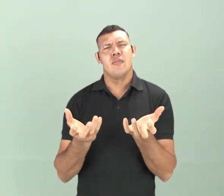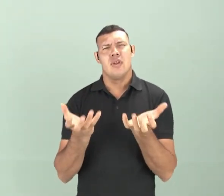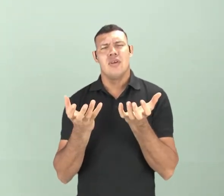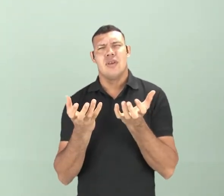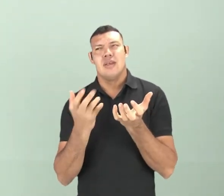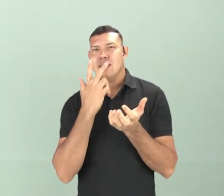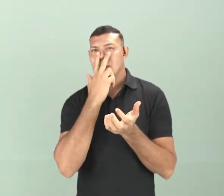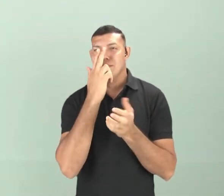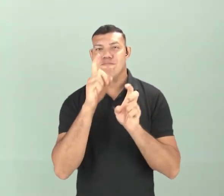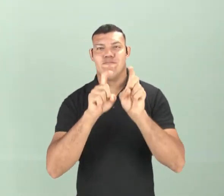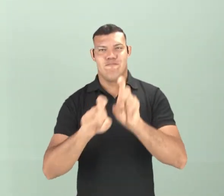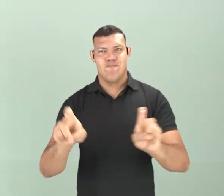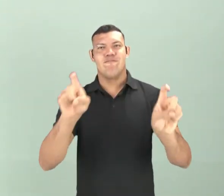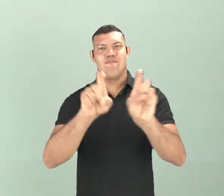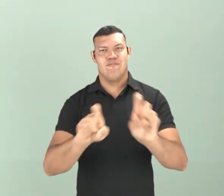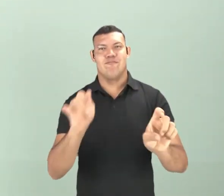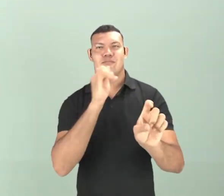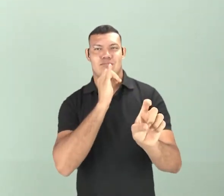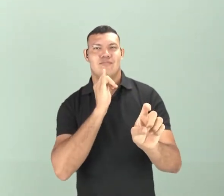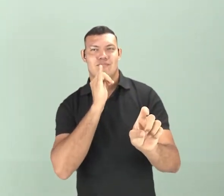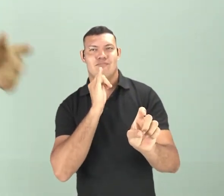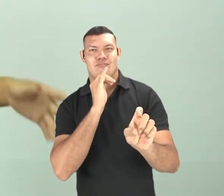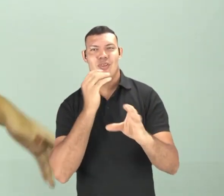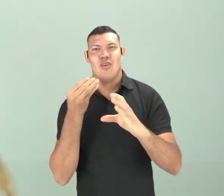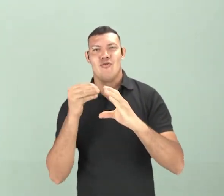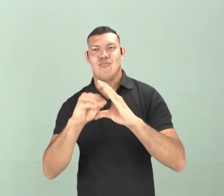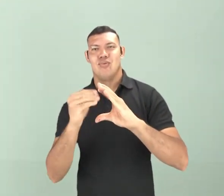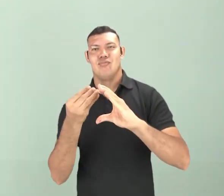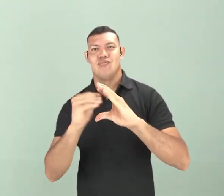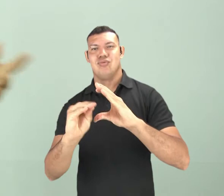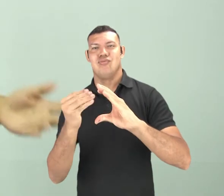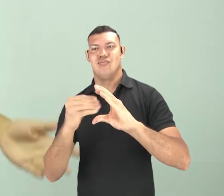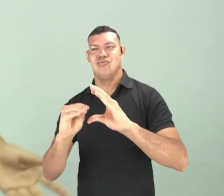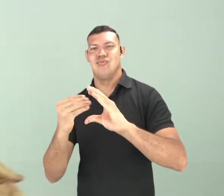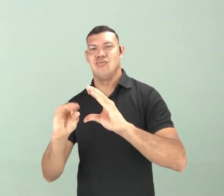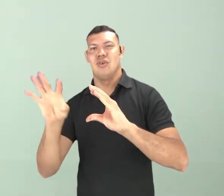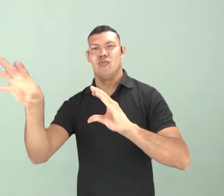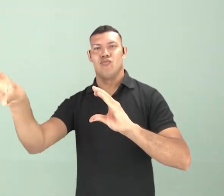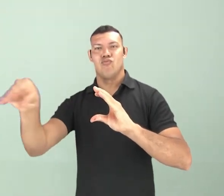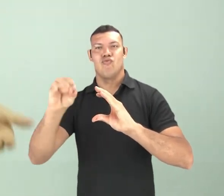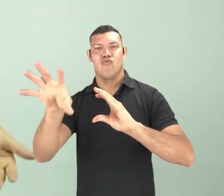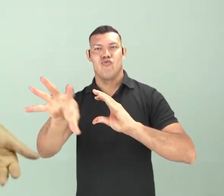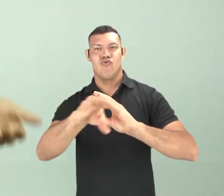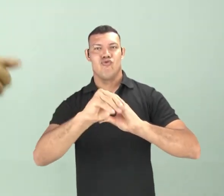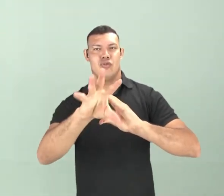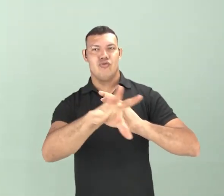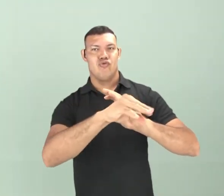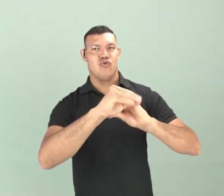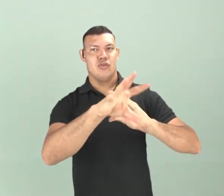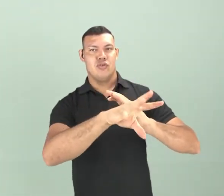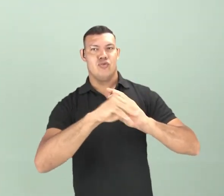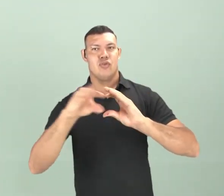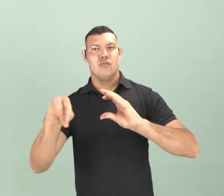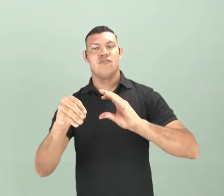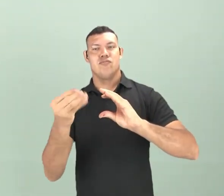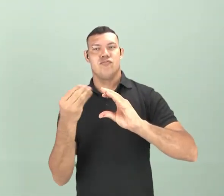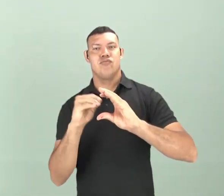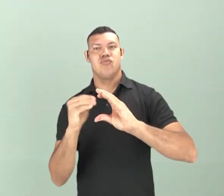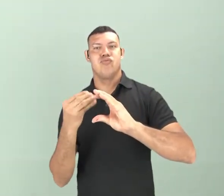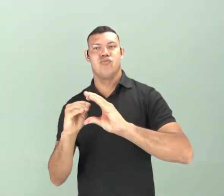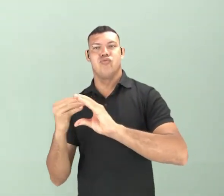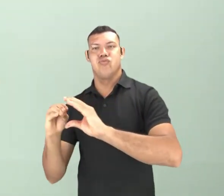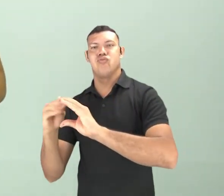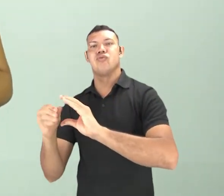um computador que fica guardando todas as informações externas que está acontecendo e as internas